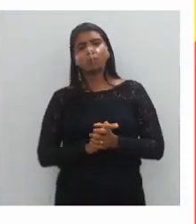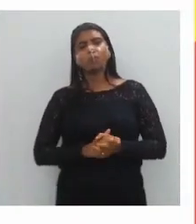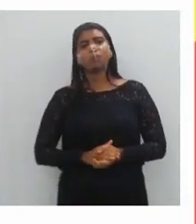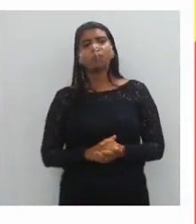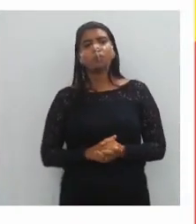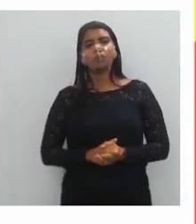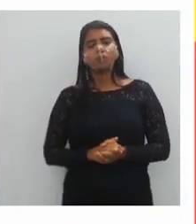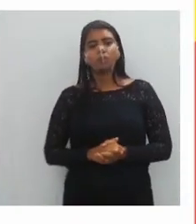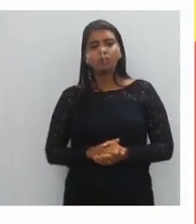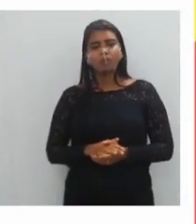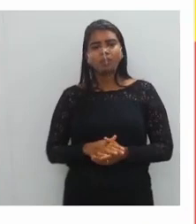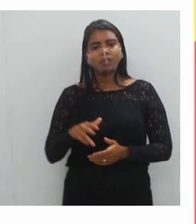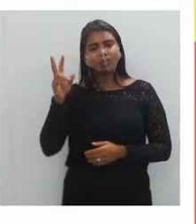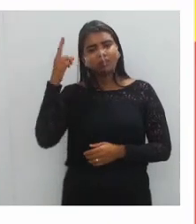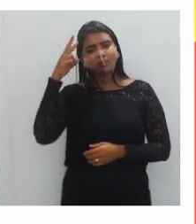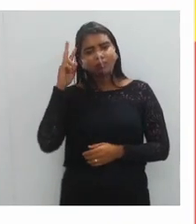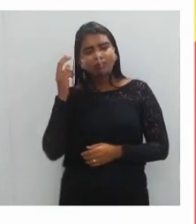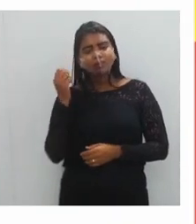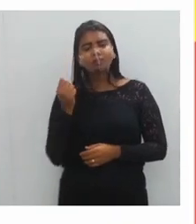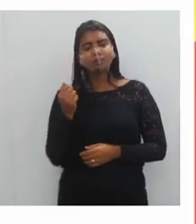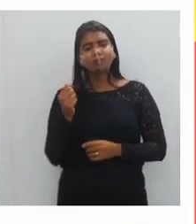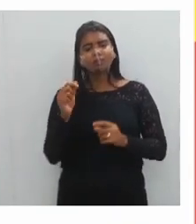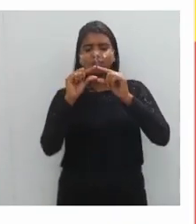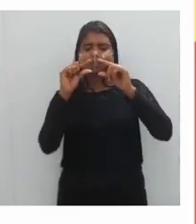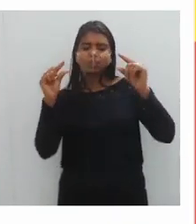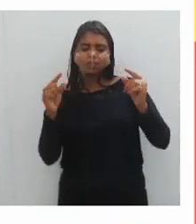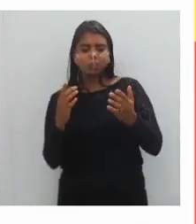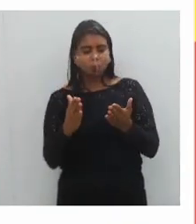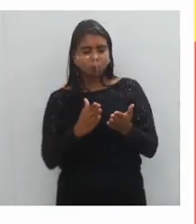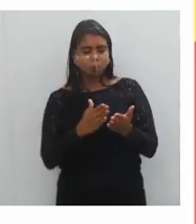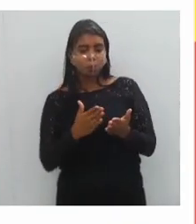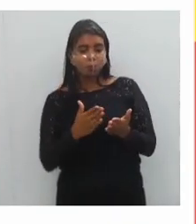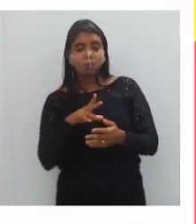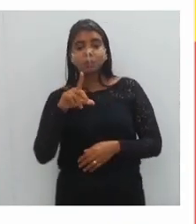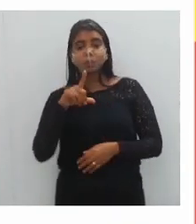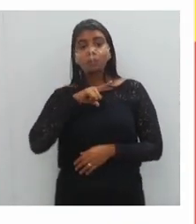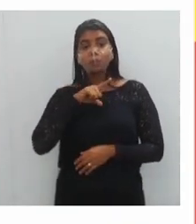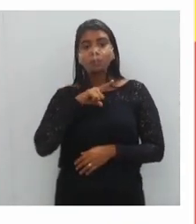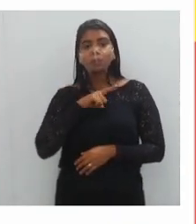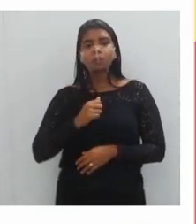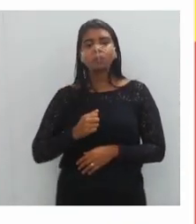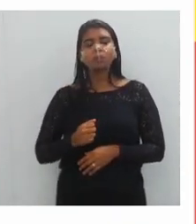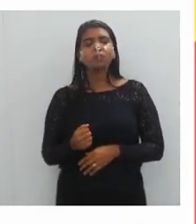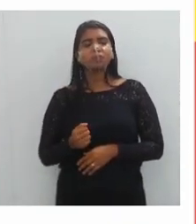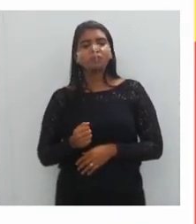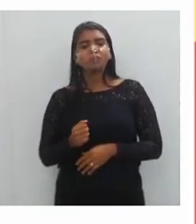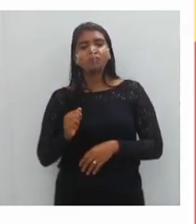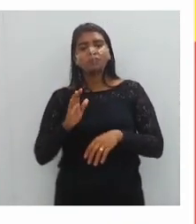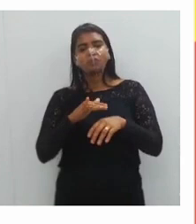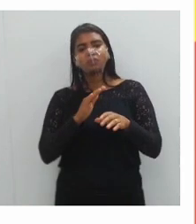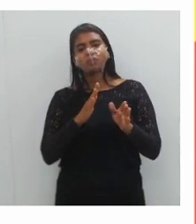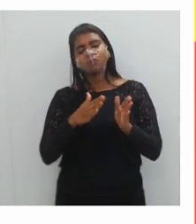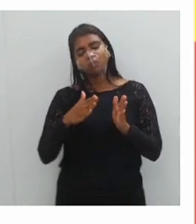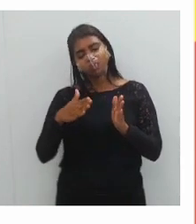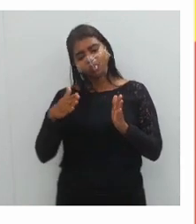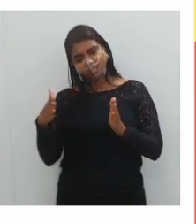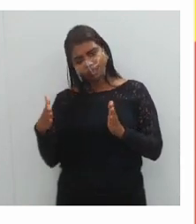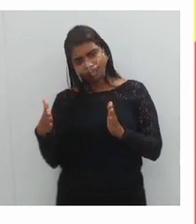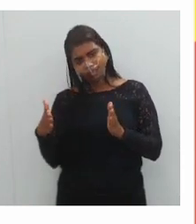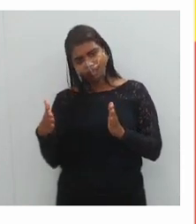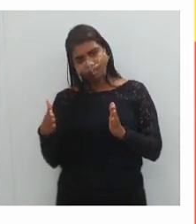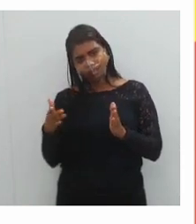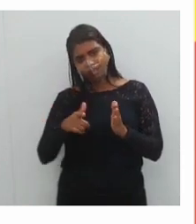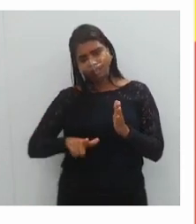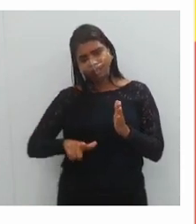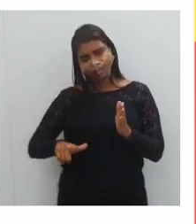Nessas histórias, nós, tanto tirinha quanto revista, tá certo? Nós temos um elemento que se chama sequencialidade e